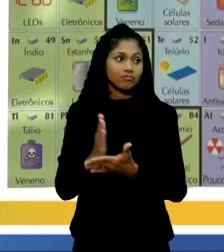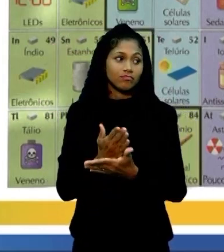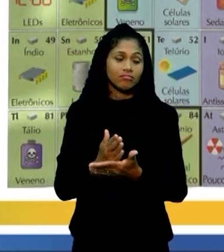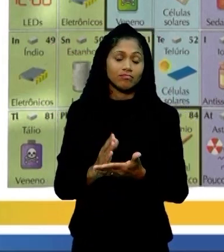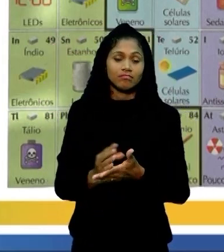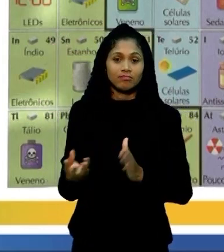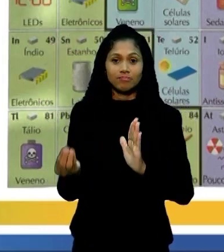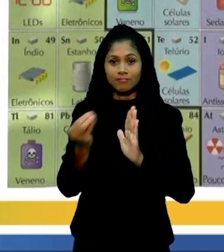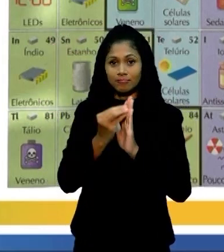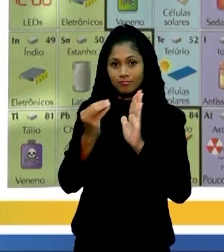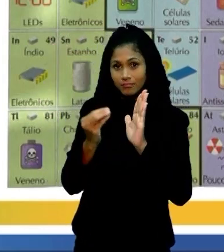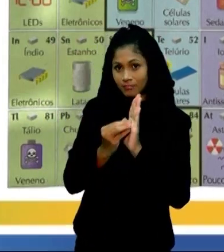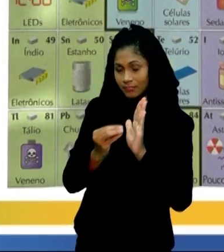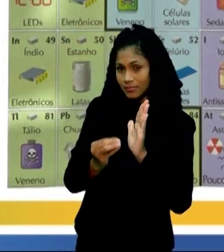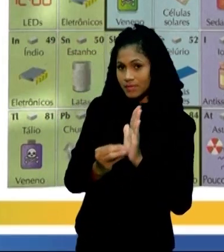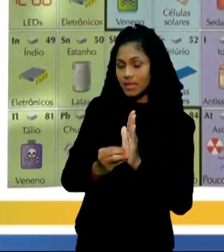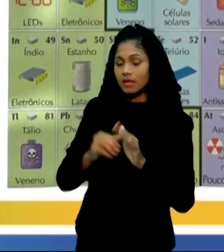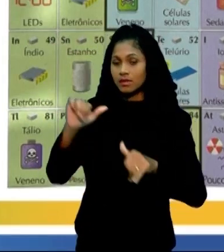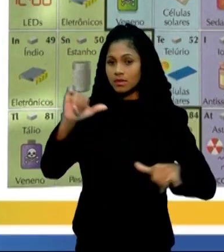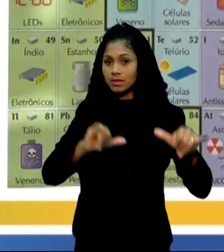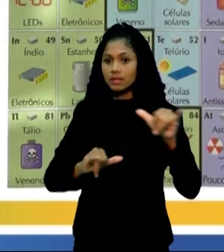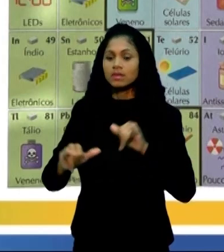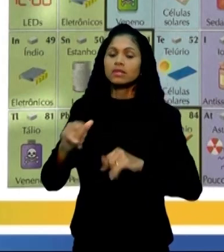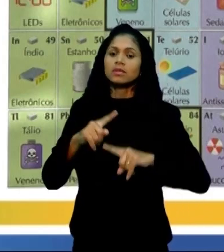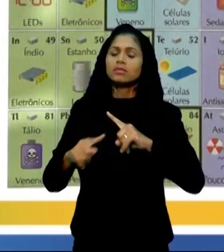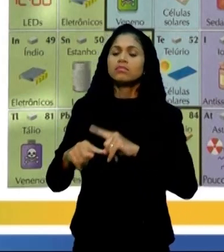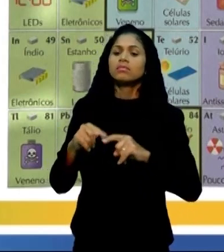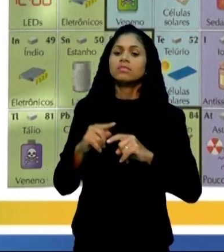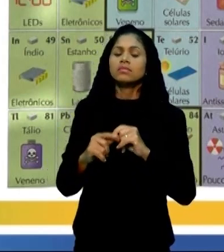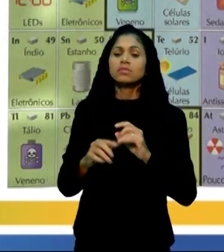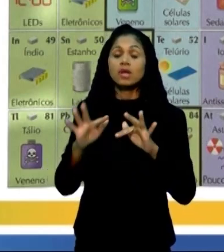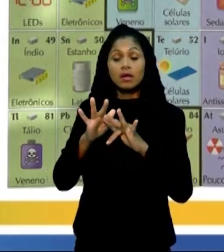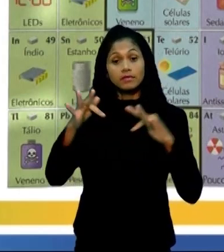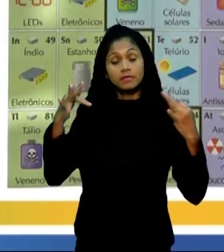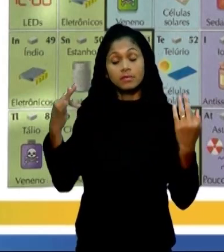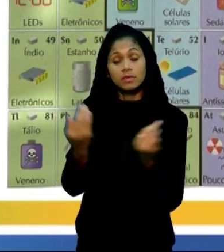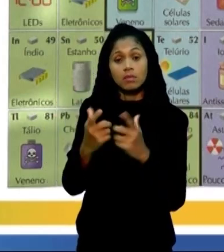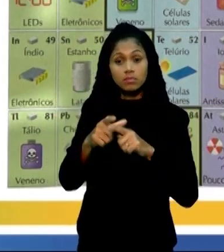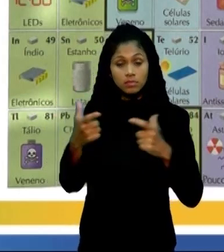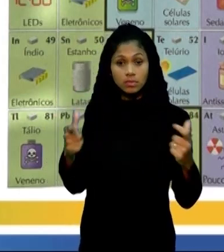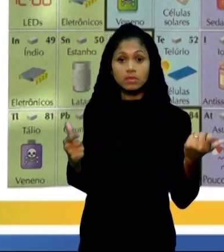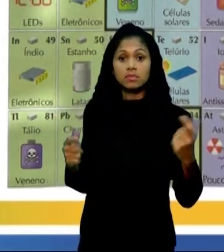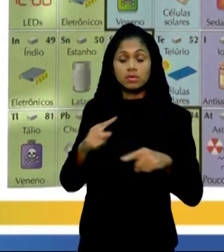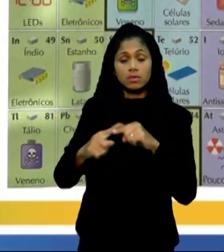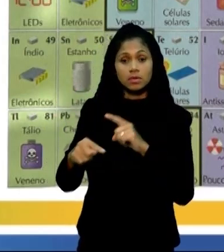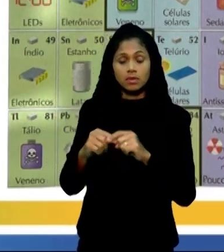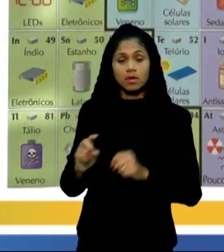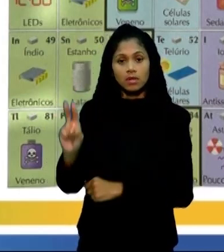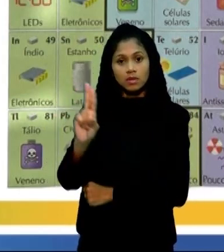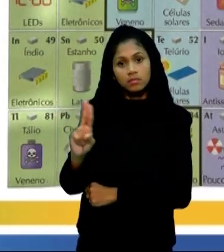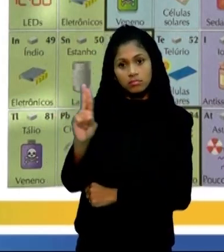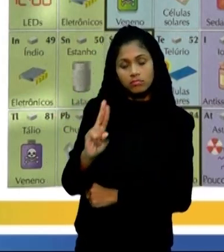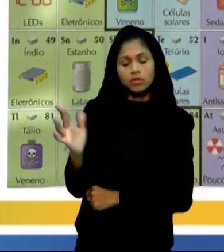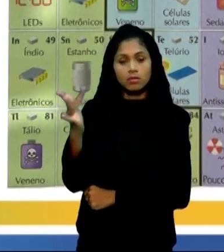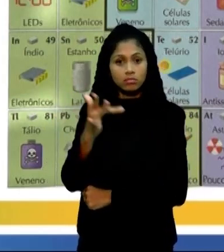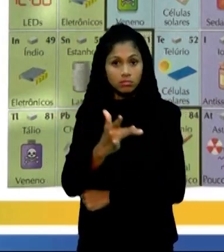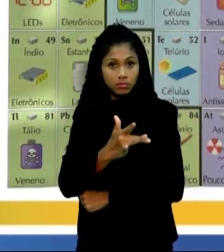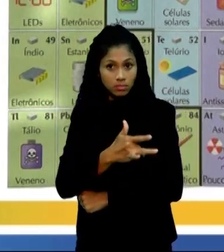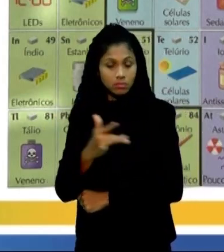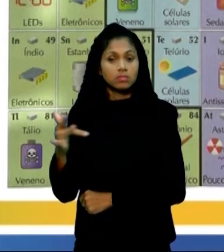dos elementos químicos. O nome da família cuja maioria dos elementos são utilizados na área da